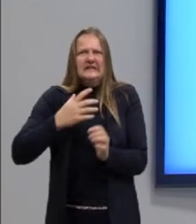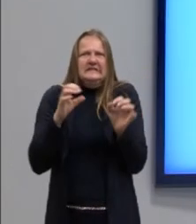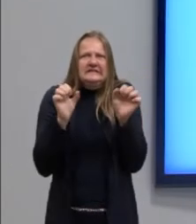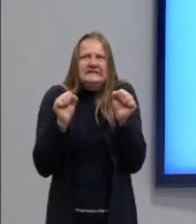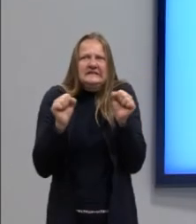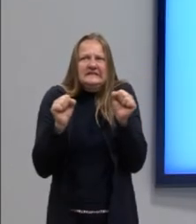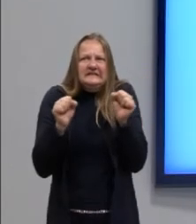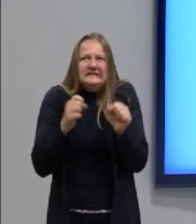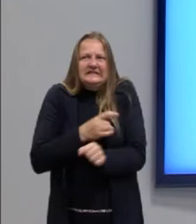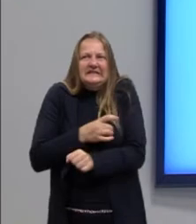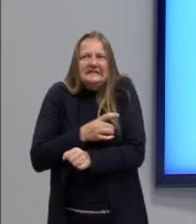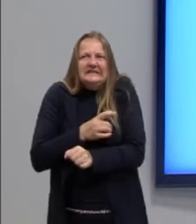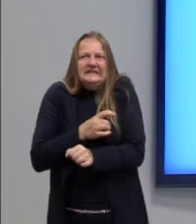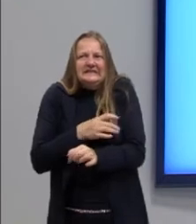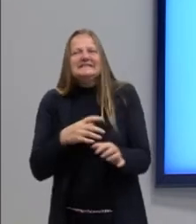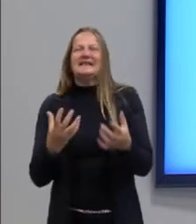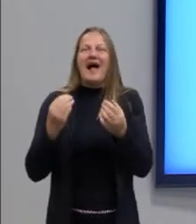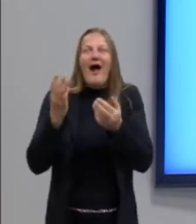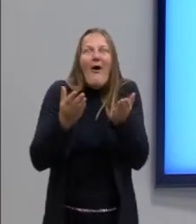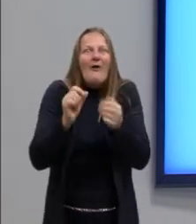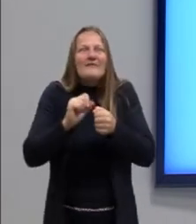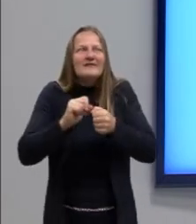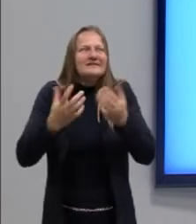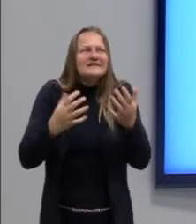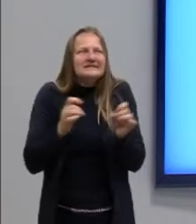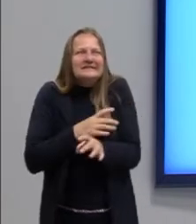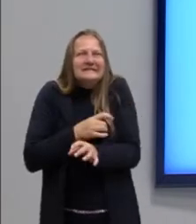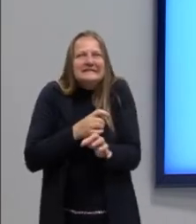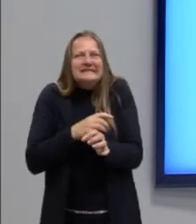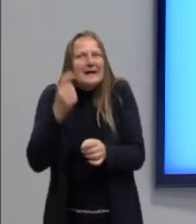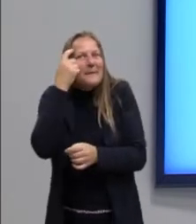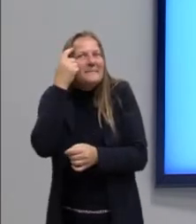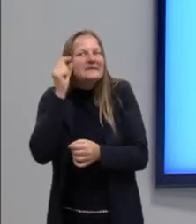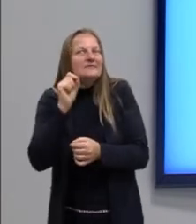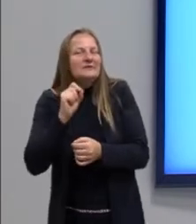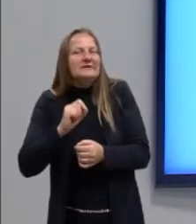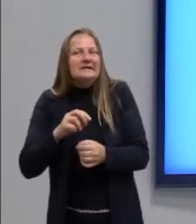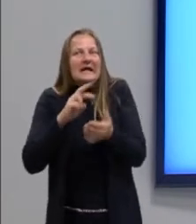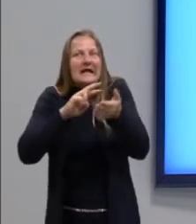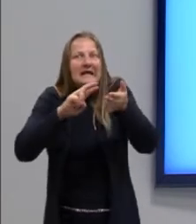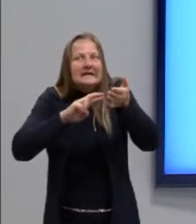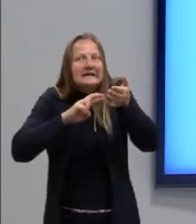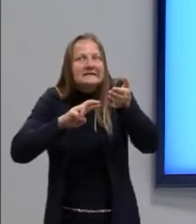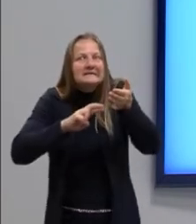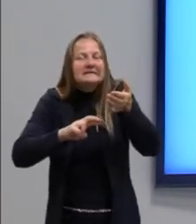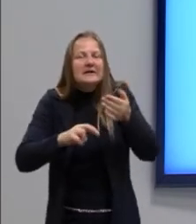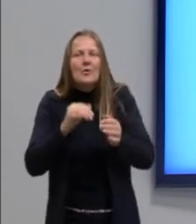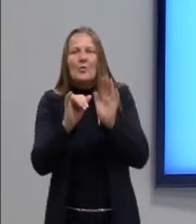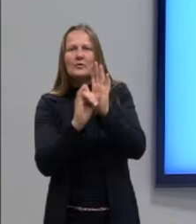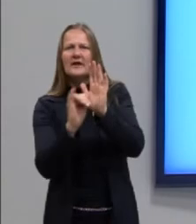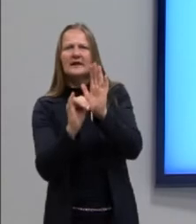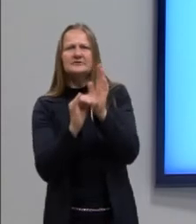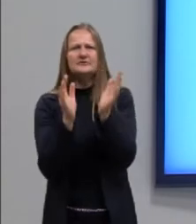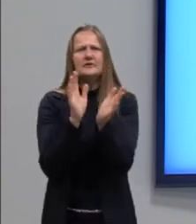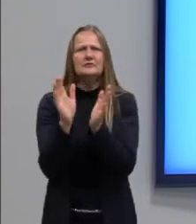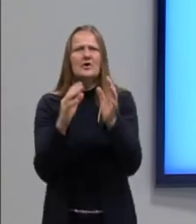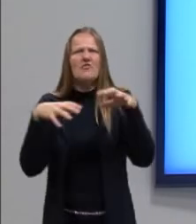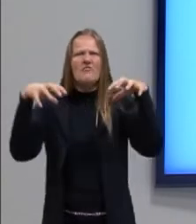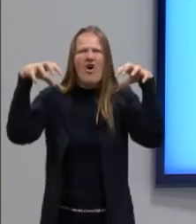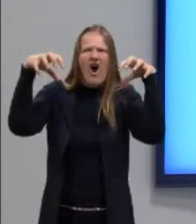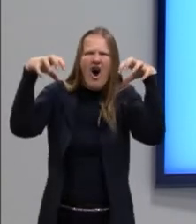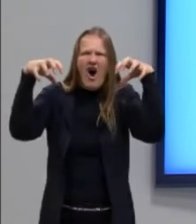uma carinha de apavorada ali e agora ele tá pensando o quê redação e narrativa são Monstros